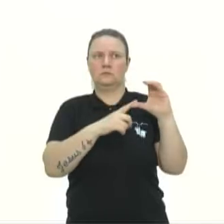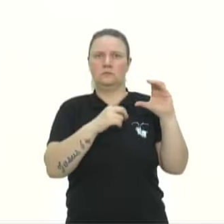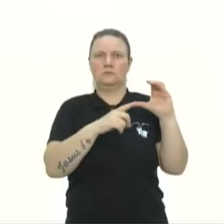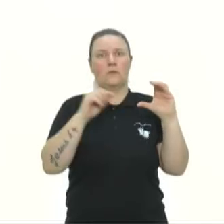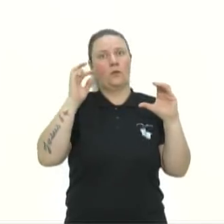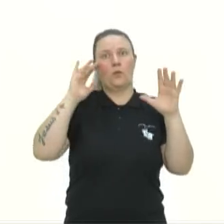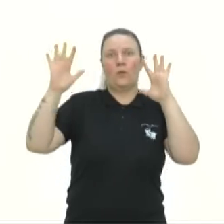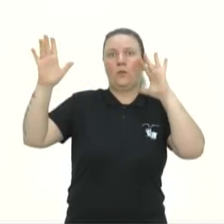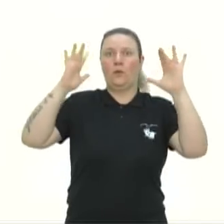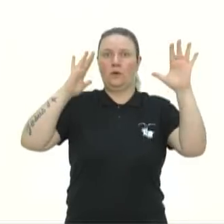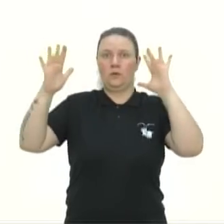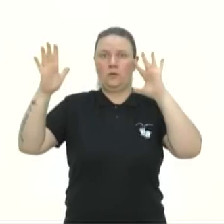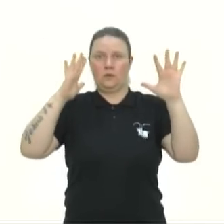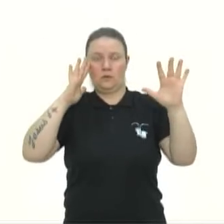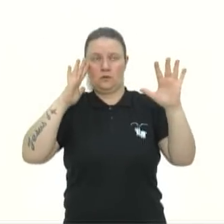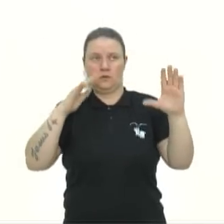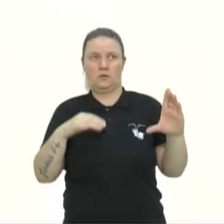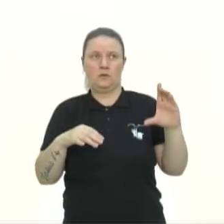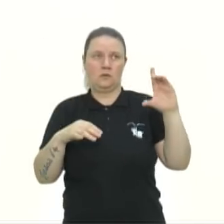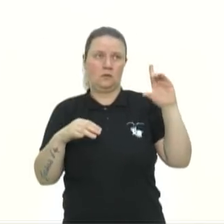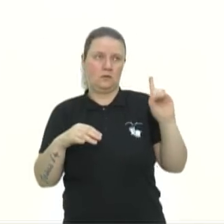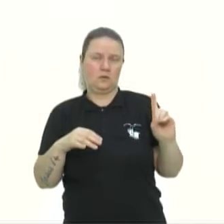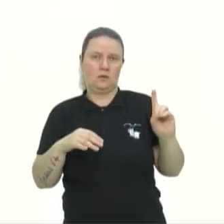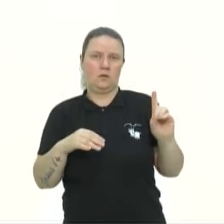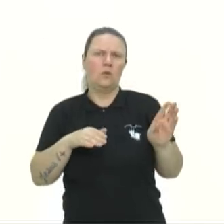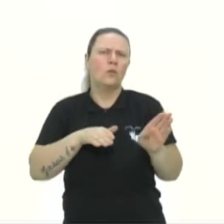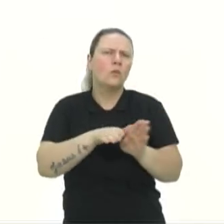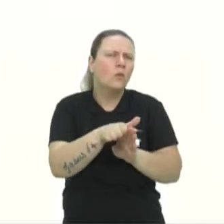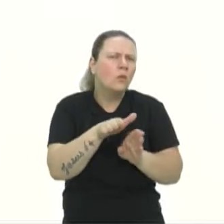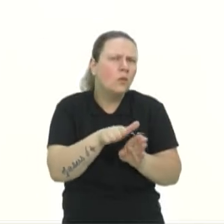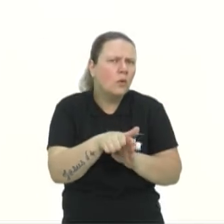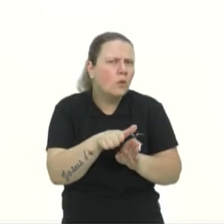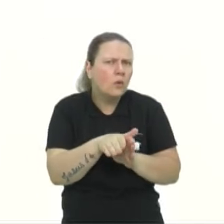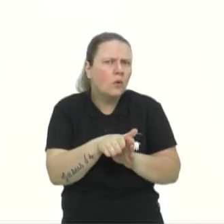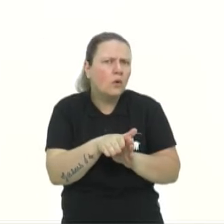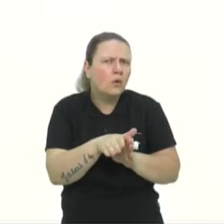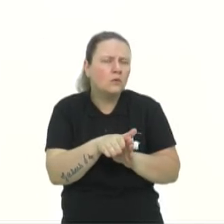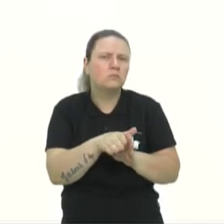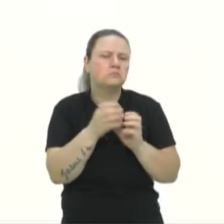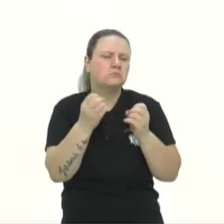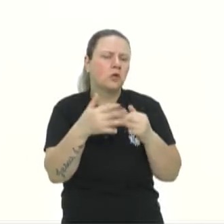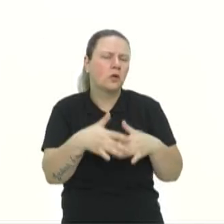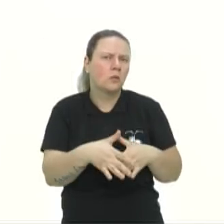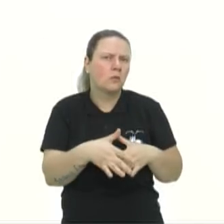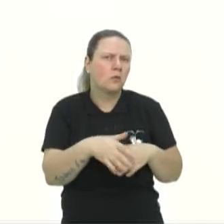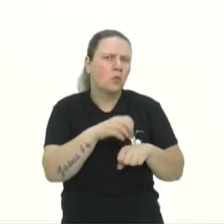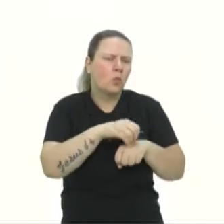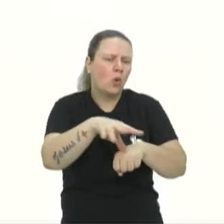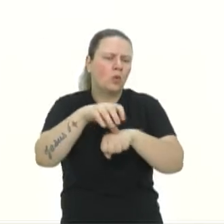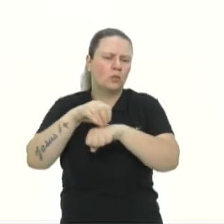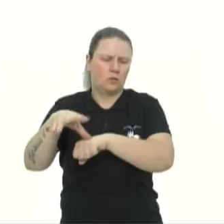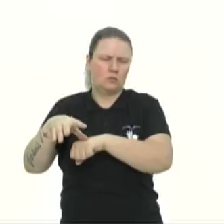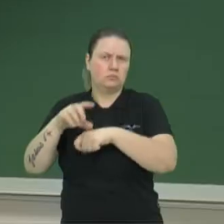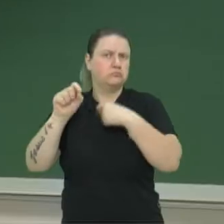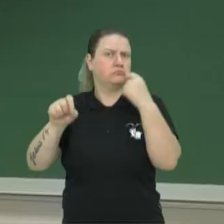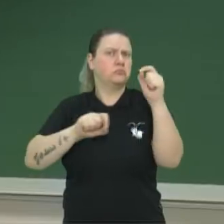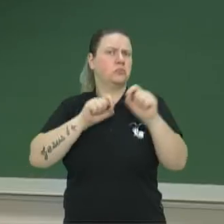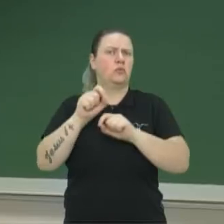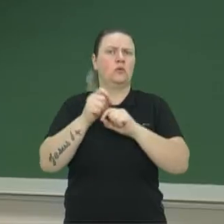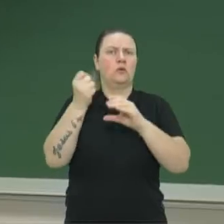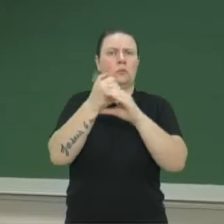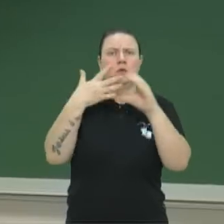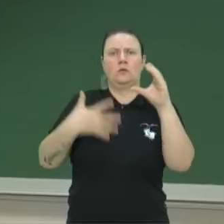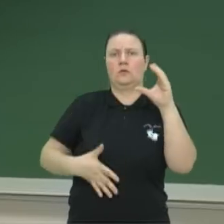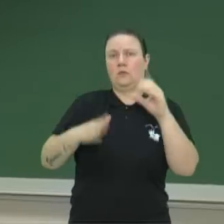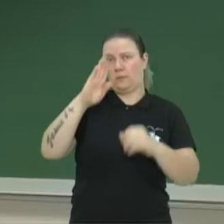A ficção? Ou a instrução? Quais destes itens aqui é uma característica